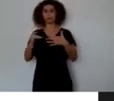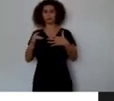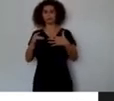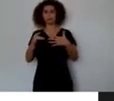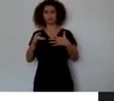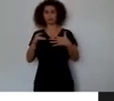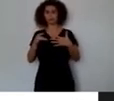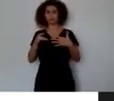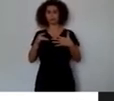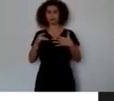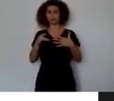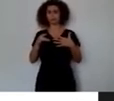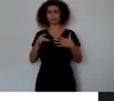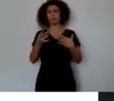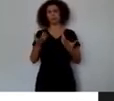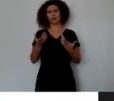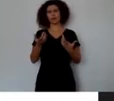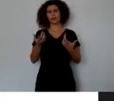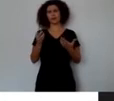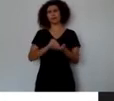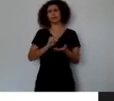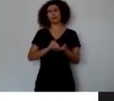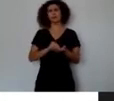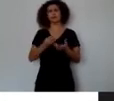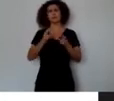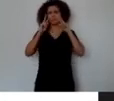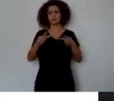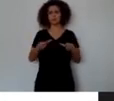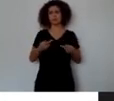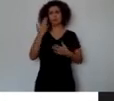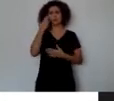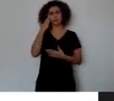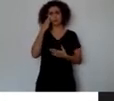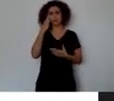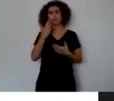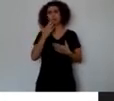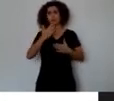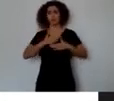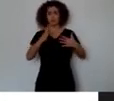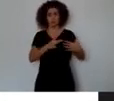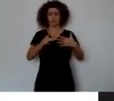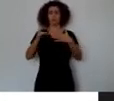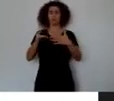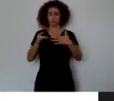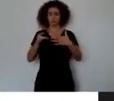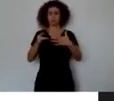uma discussão do que é ser branco. Então, falta uma compreensão dos privilégios que as pessoas brancas possuem. As pessoas